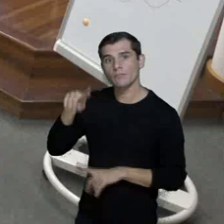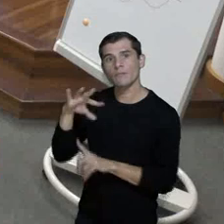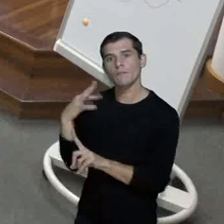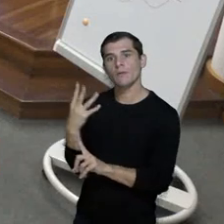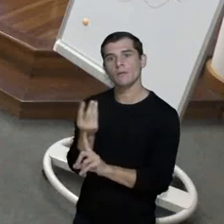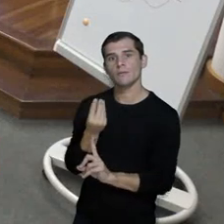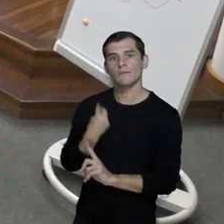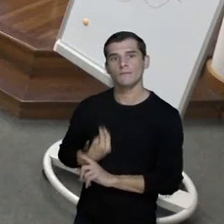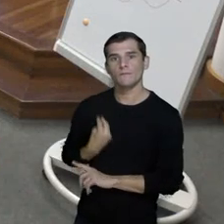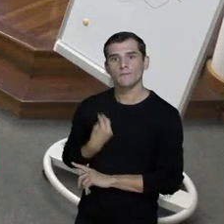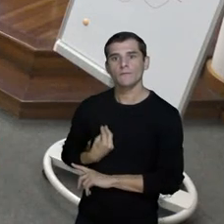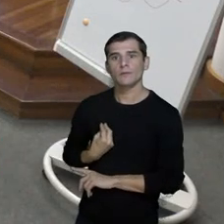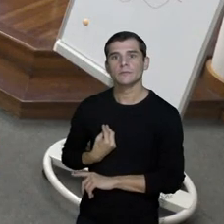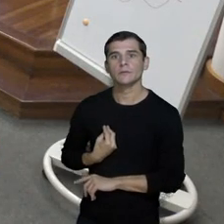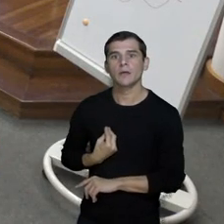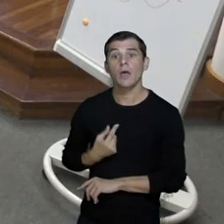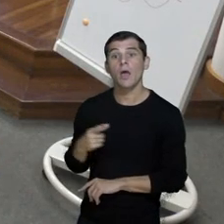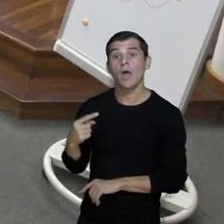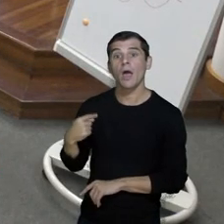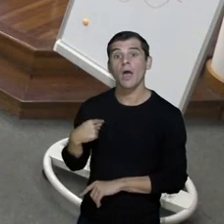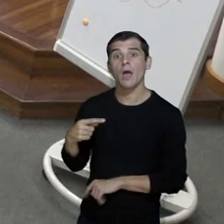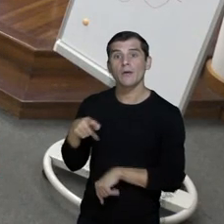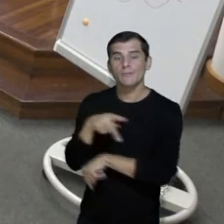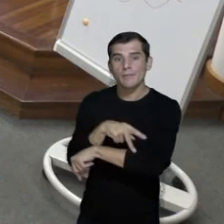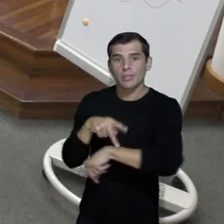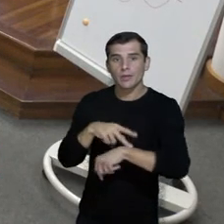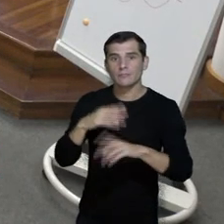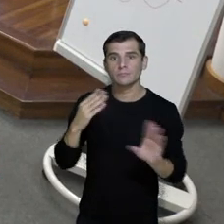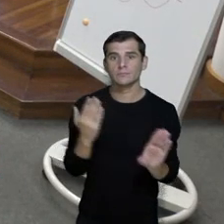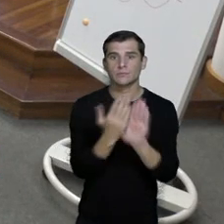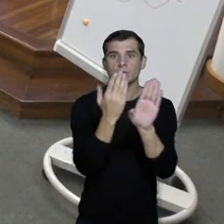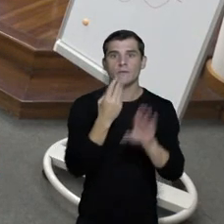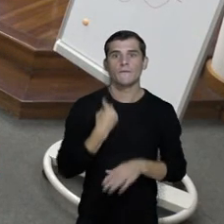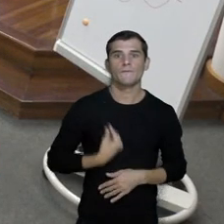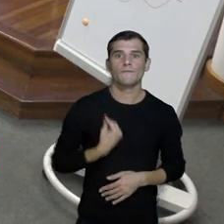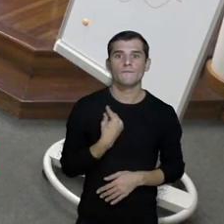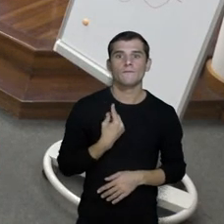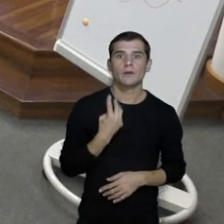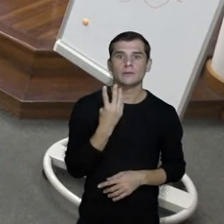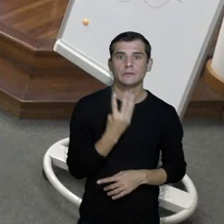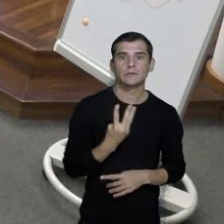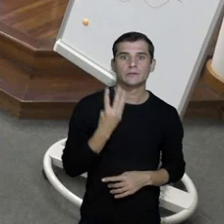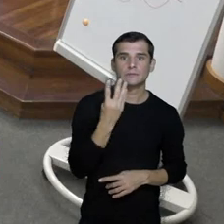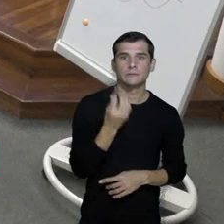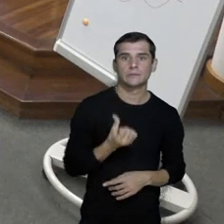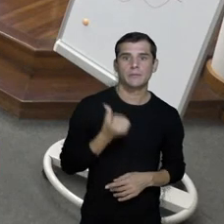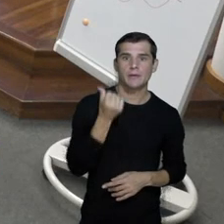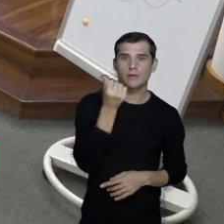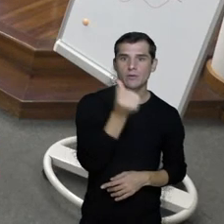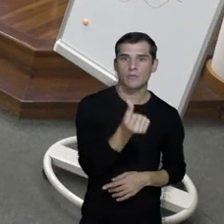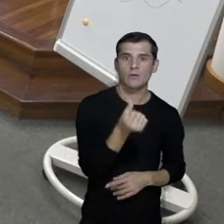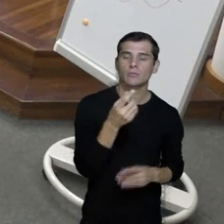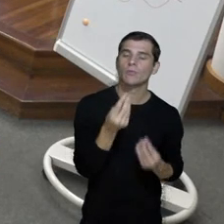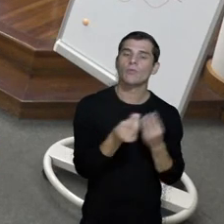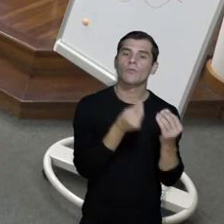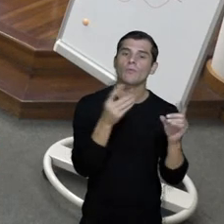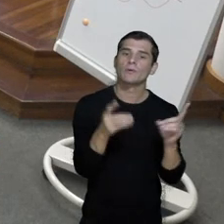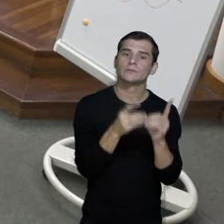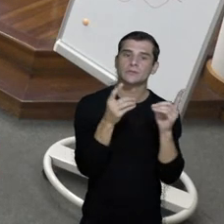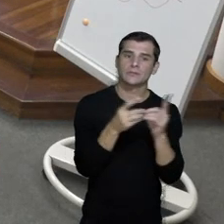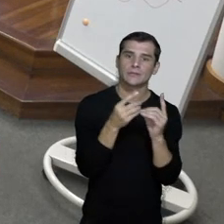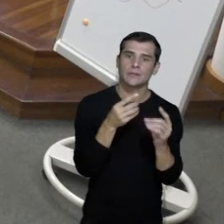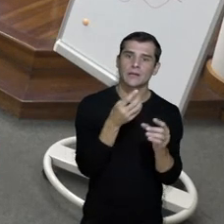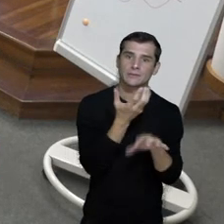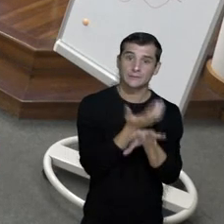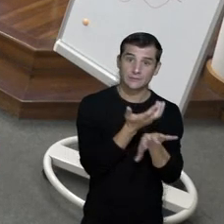né e eu descobri na pedagogia no quinto no quarto mestre na disciplina de didática que de